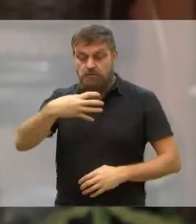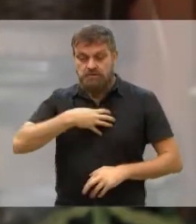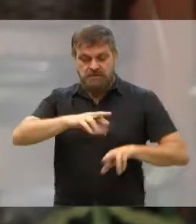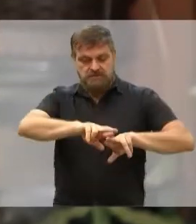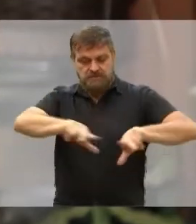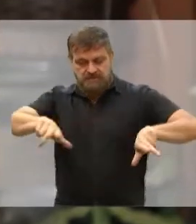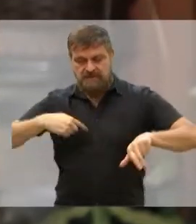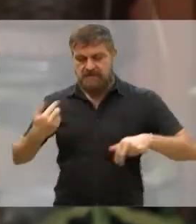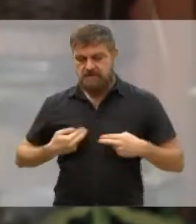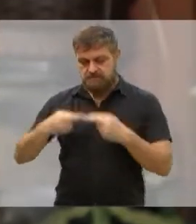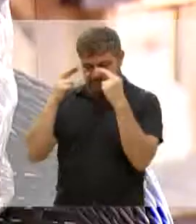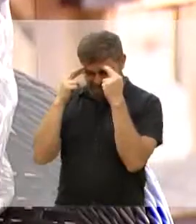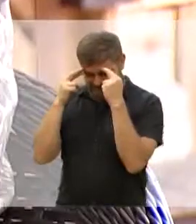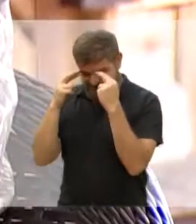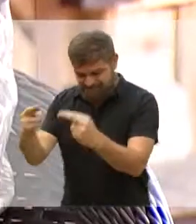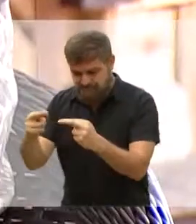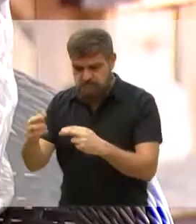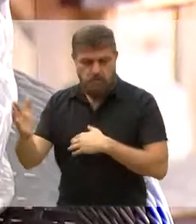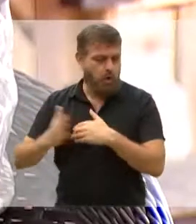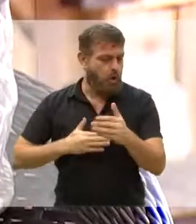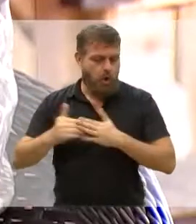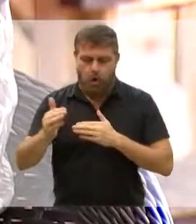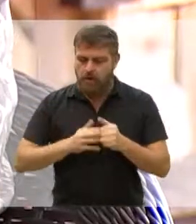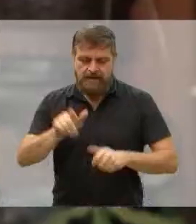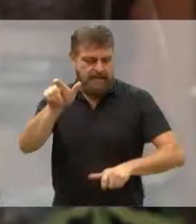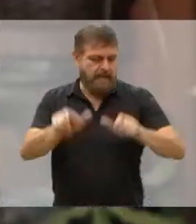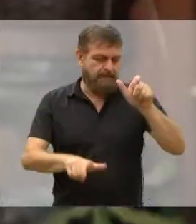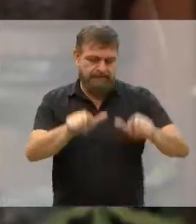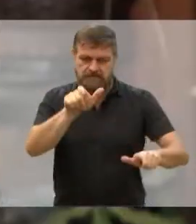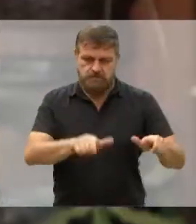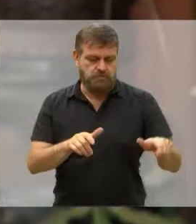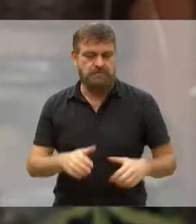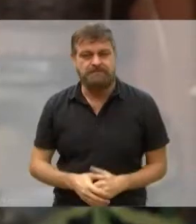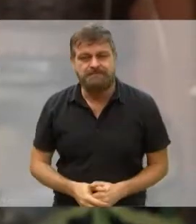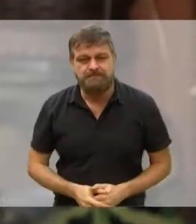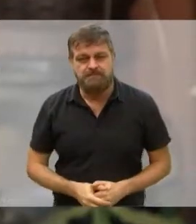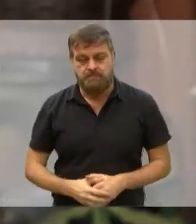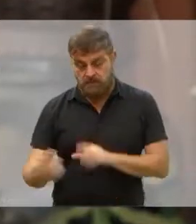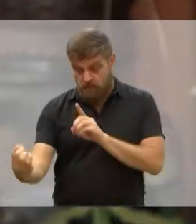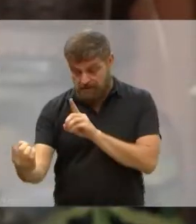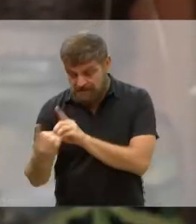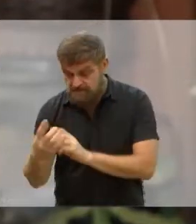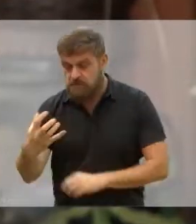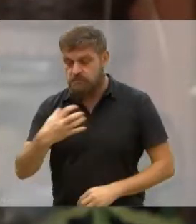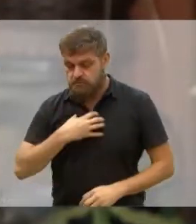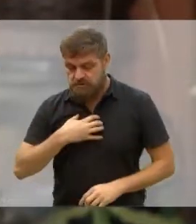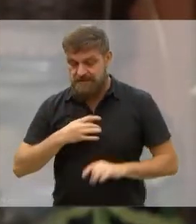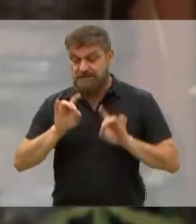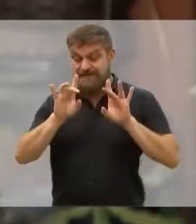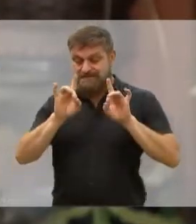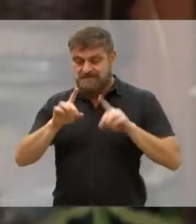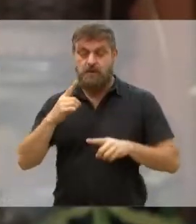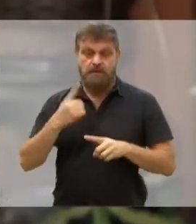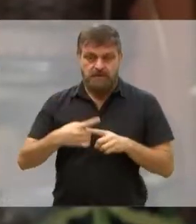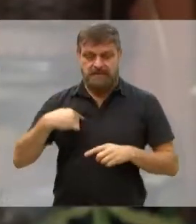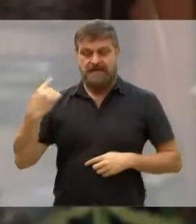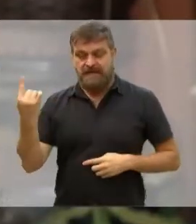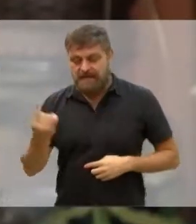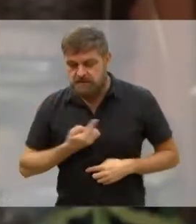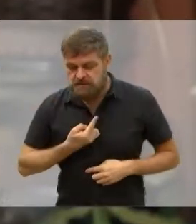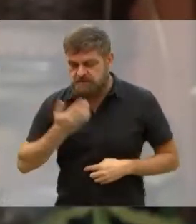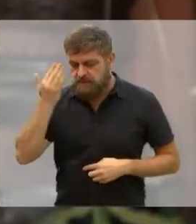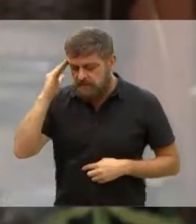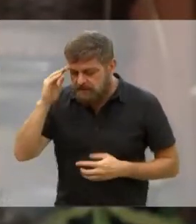respeitar, como qualquer pessoa, tá? Independente de ter deficiência ou não. Então é um atendimento diferenciado? Porque a gente tem